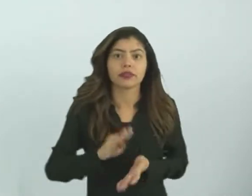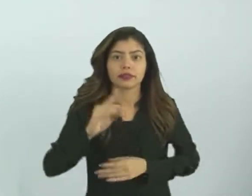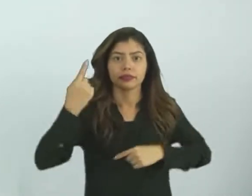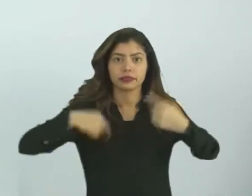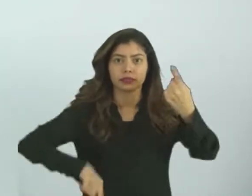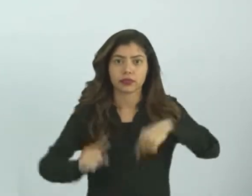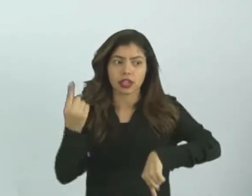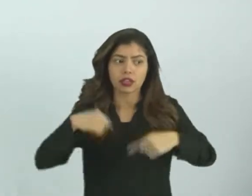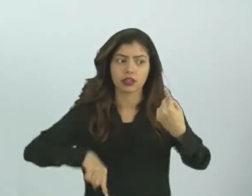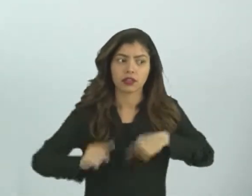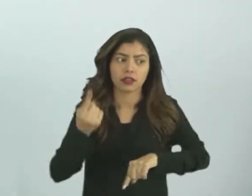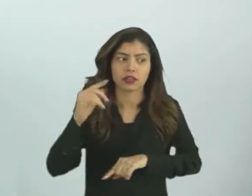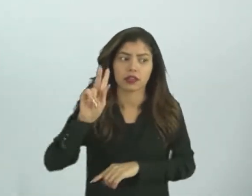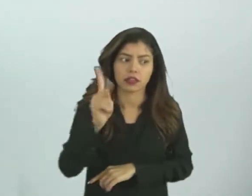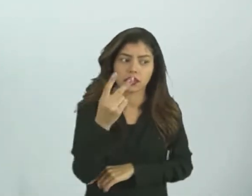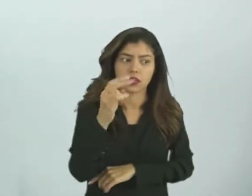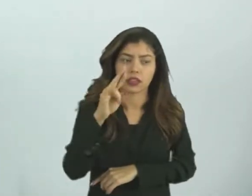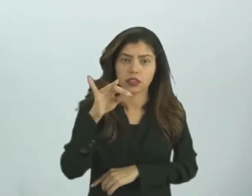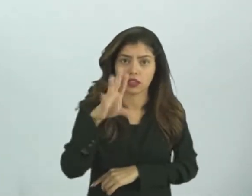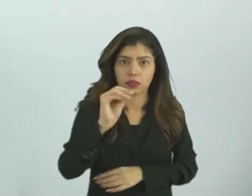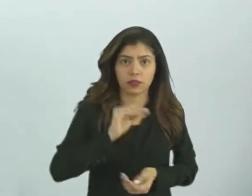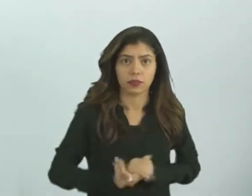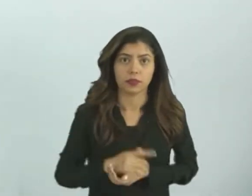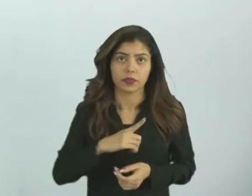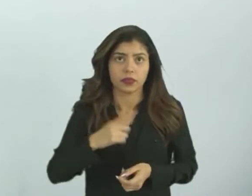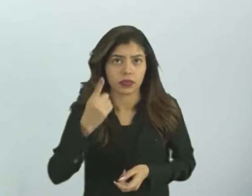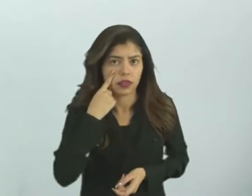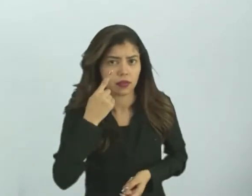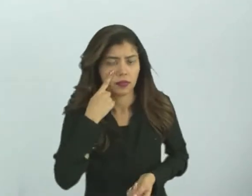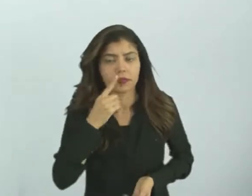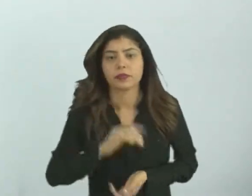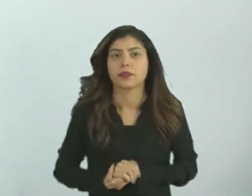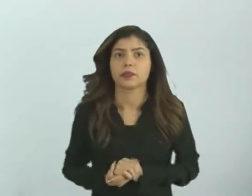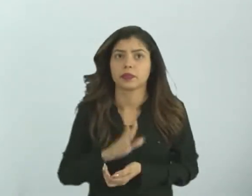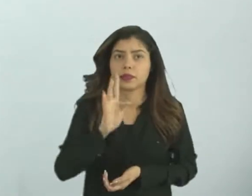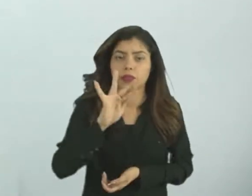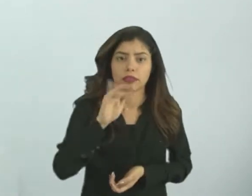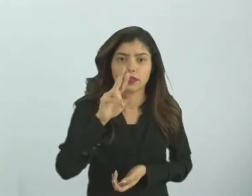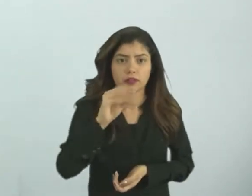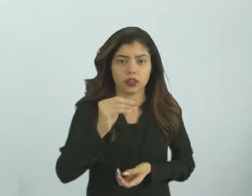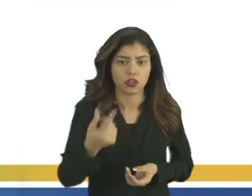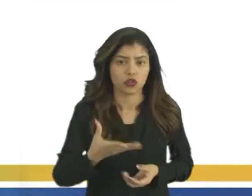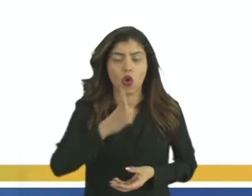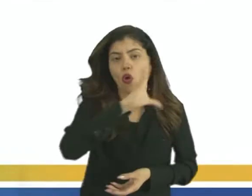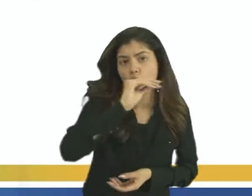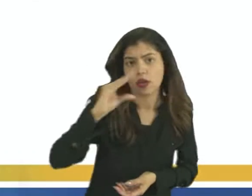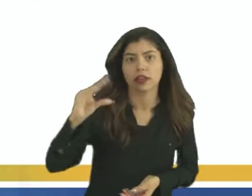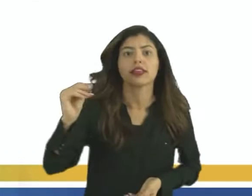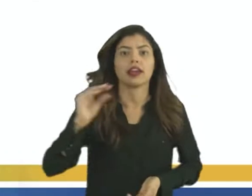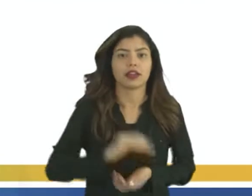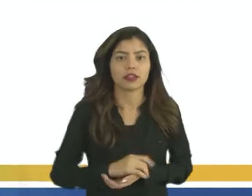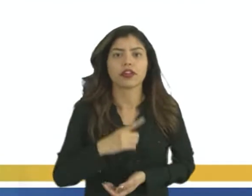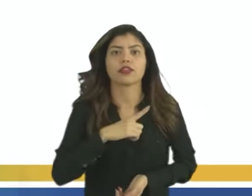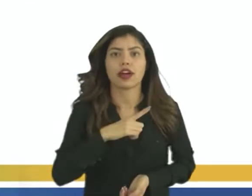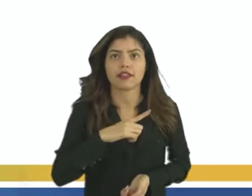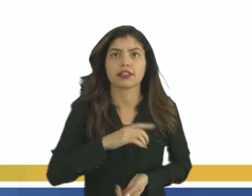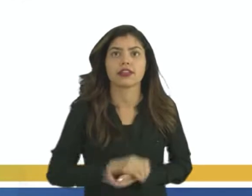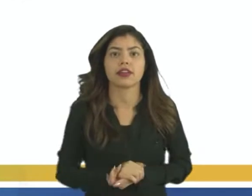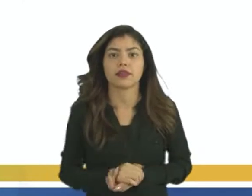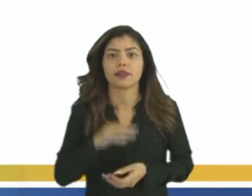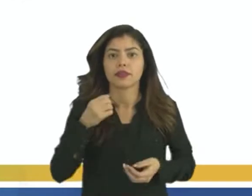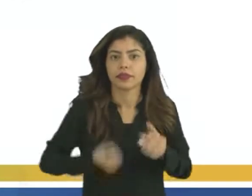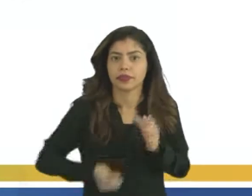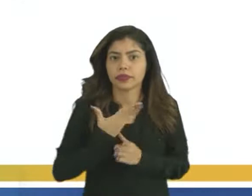outro caso, tá bom? Vamos dar uma olhadinha agora nos efeitos colaterais entre homens e adolescentes, né? Temos a redução